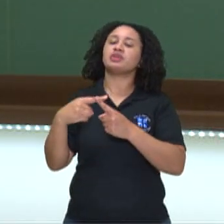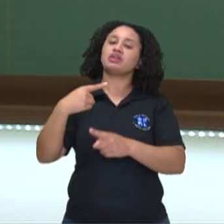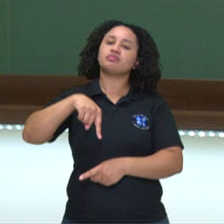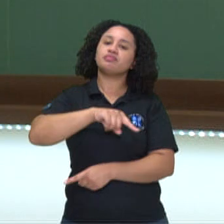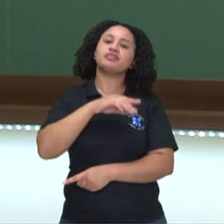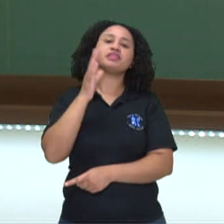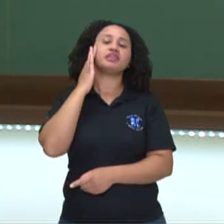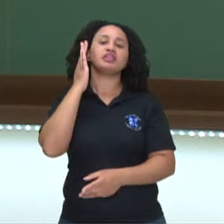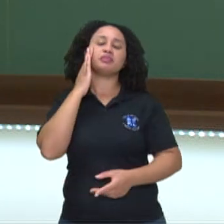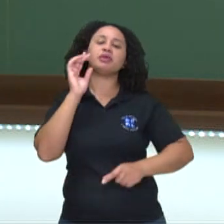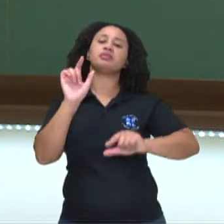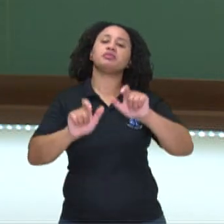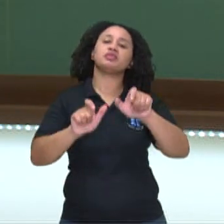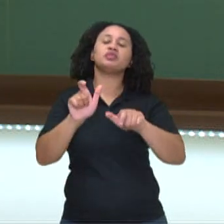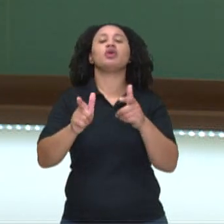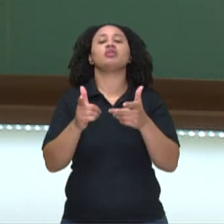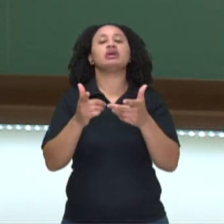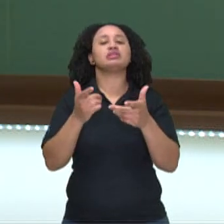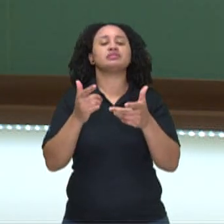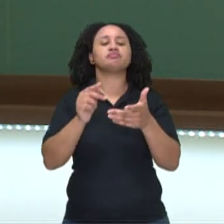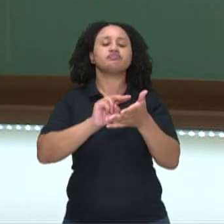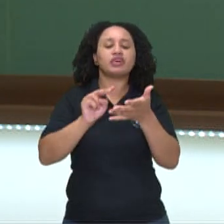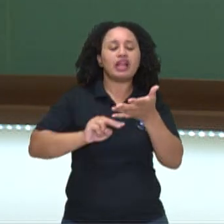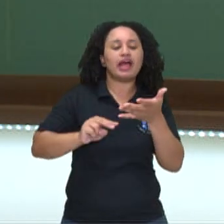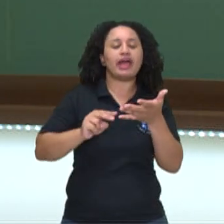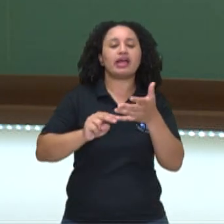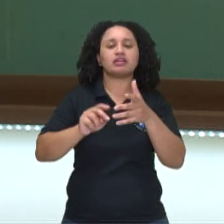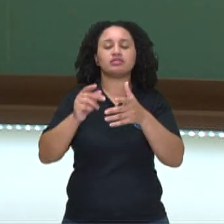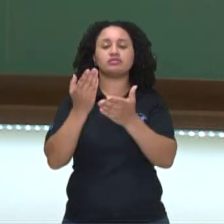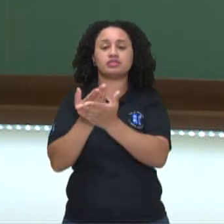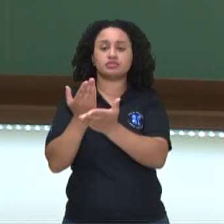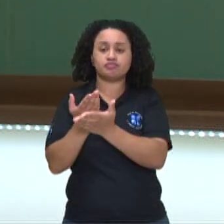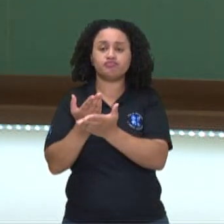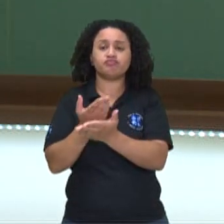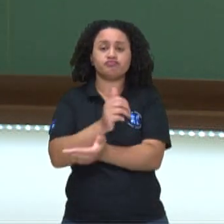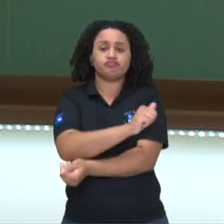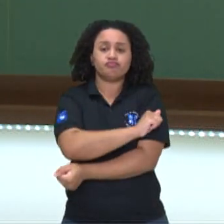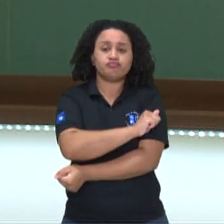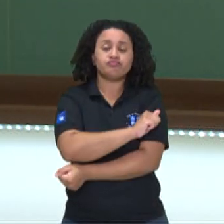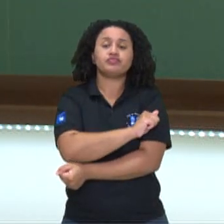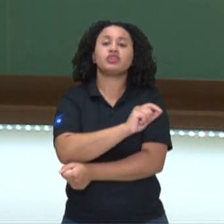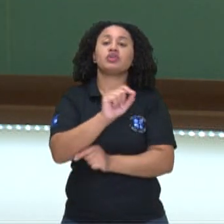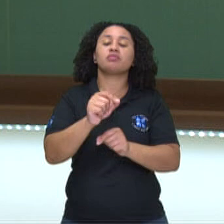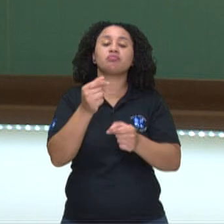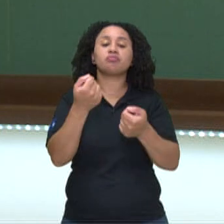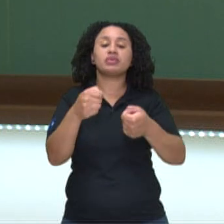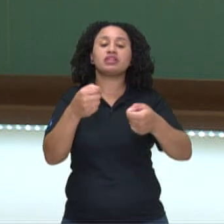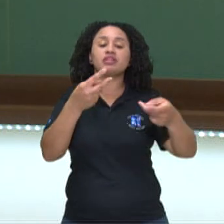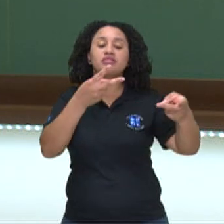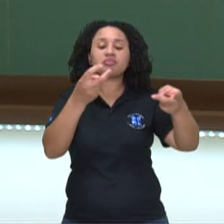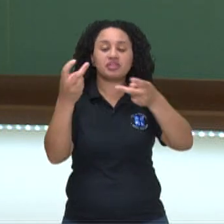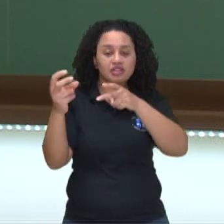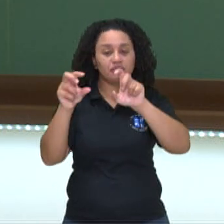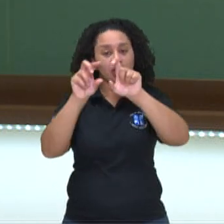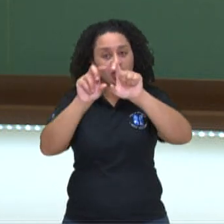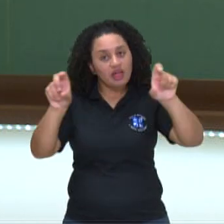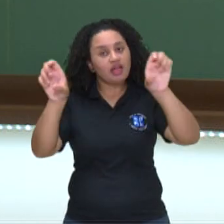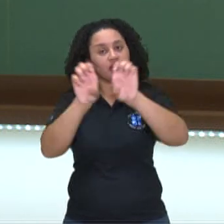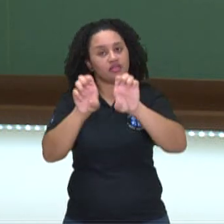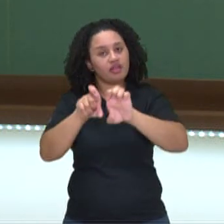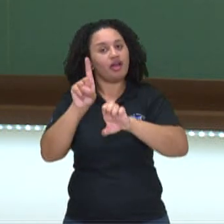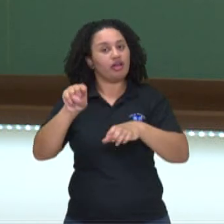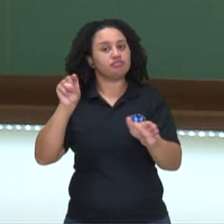nosso falante, o nosso ouvinte, ou até mesmo o estudante, ele precisa observar que a estrutura indica que é uma